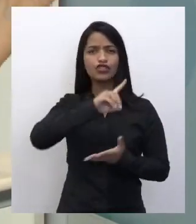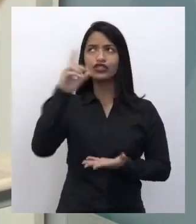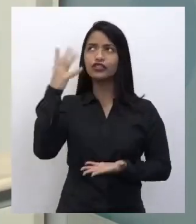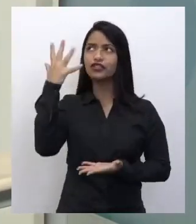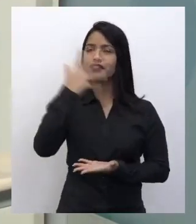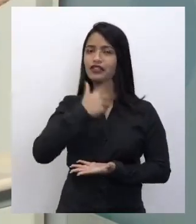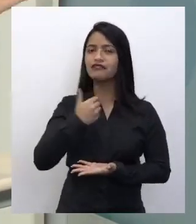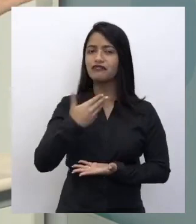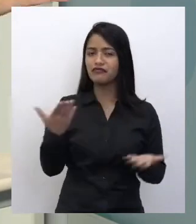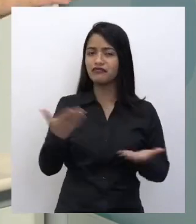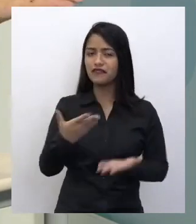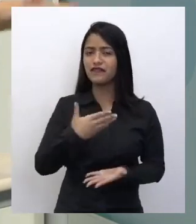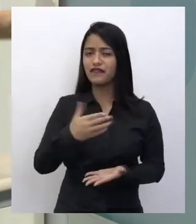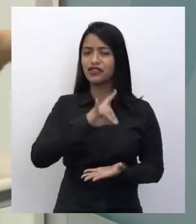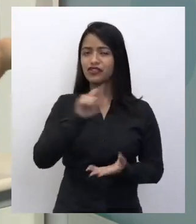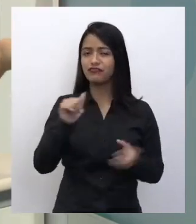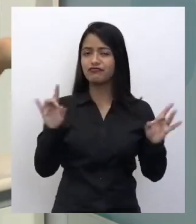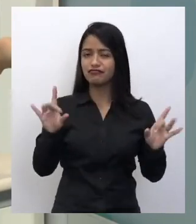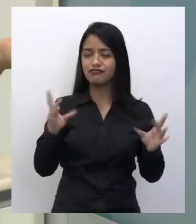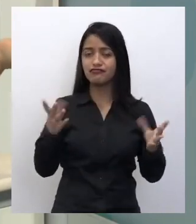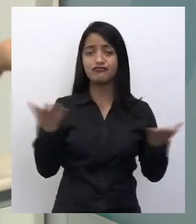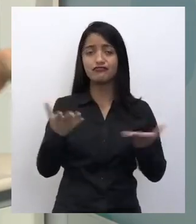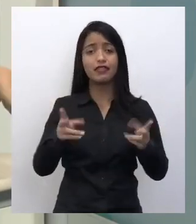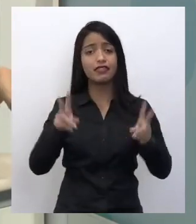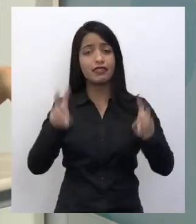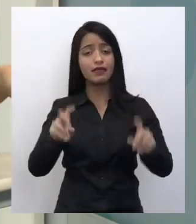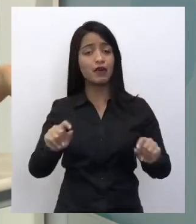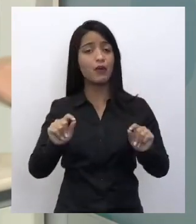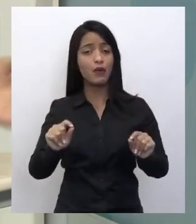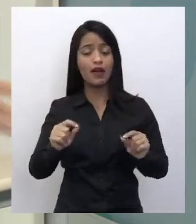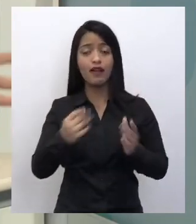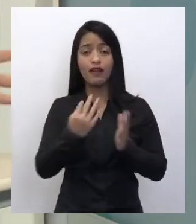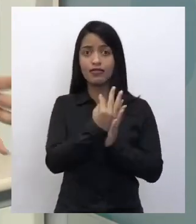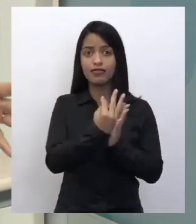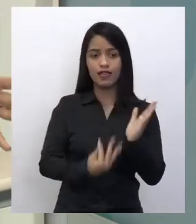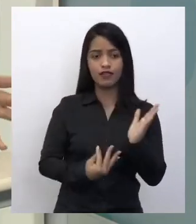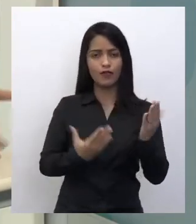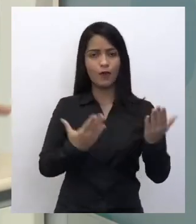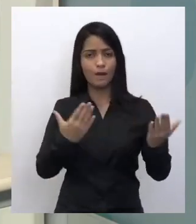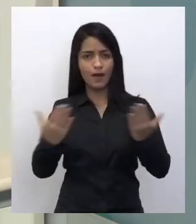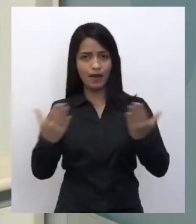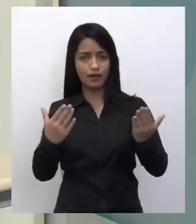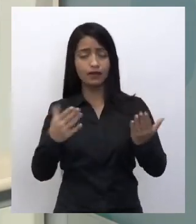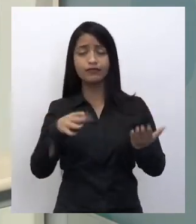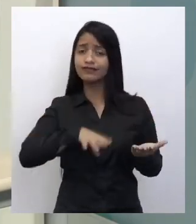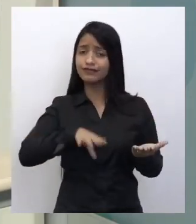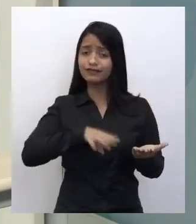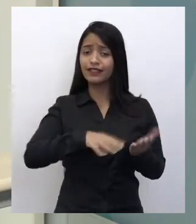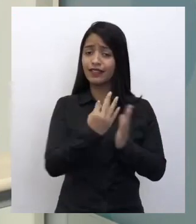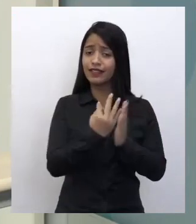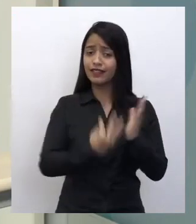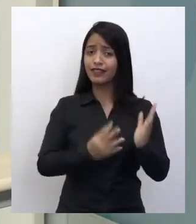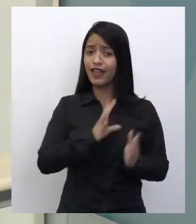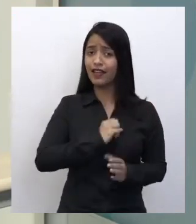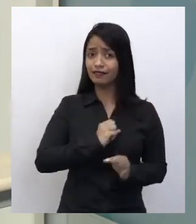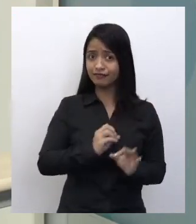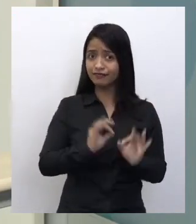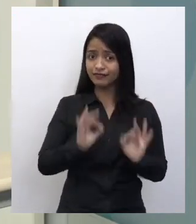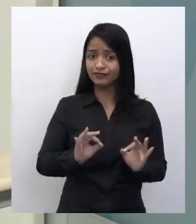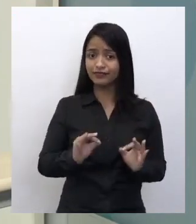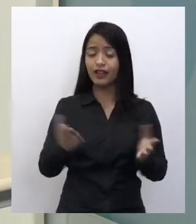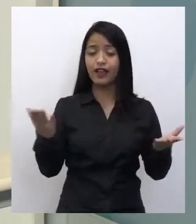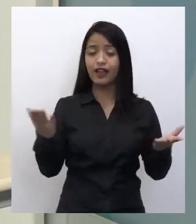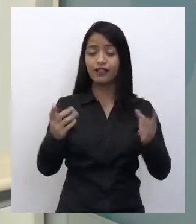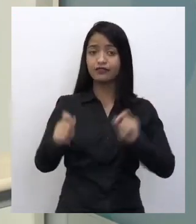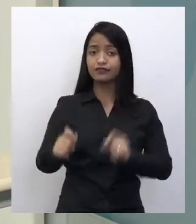promete. E o título da aula é Comparando Textos. Aula de língua portuguesa, a gente ama textos, não é? Coloca aí na telinha para vocês verem o tema e